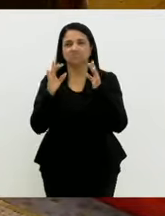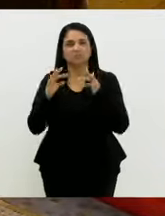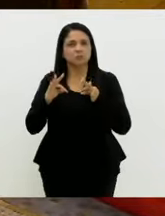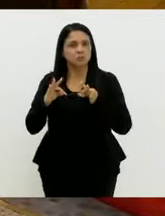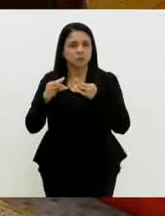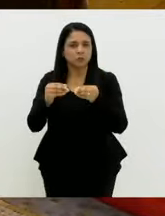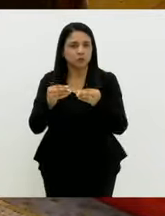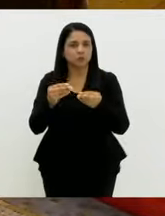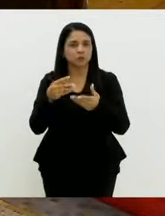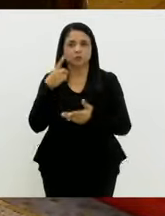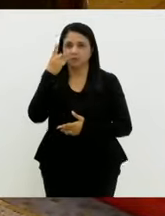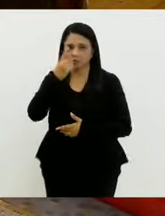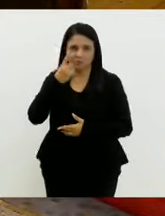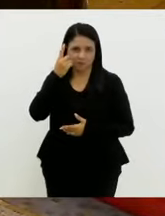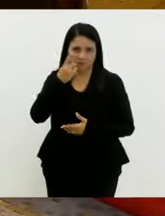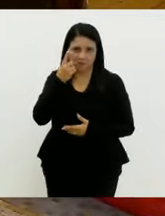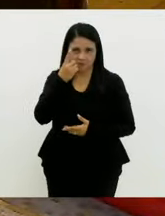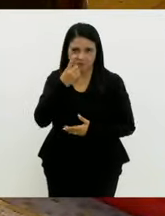colegas da casa,